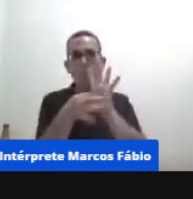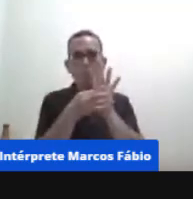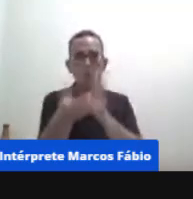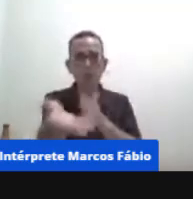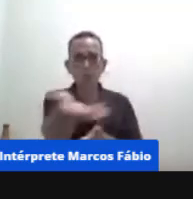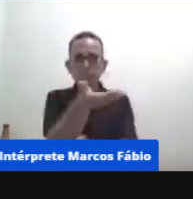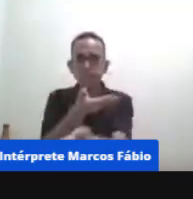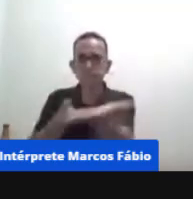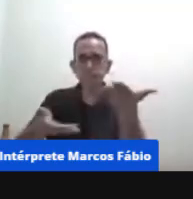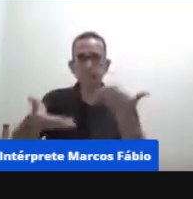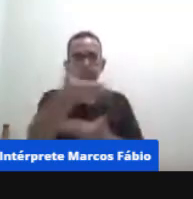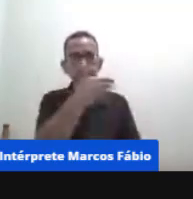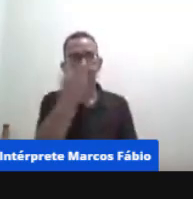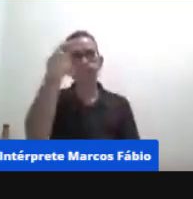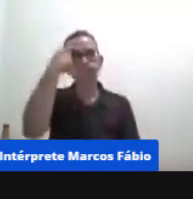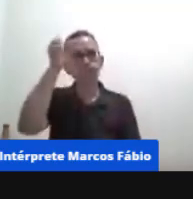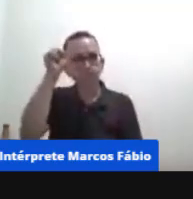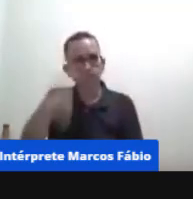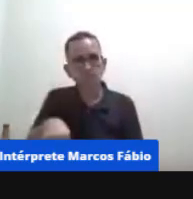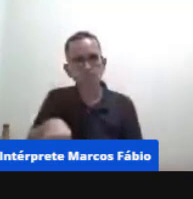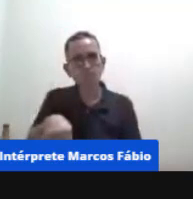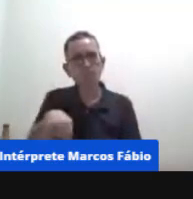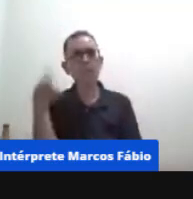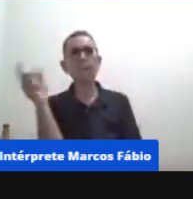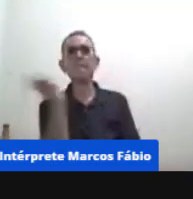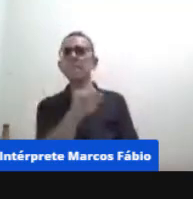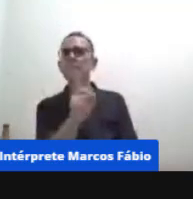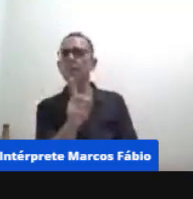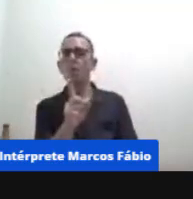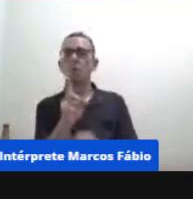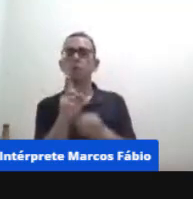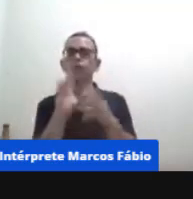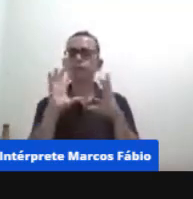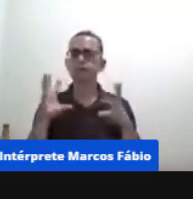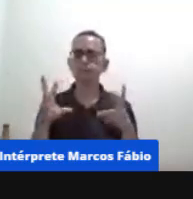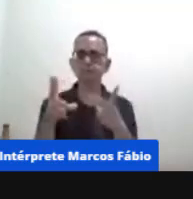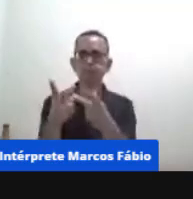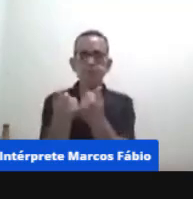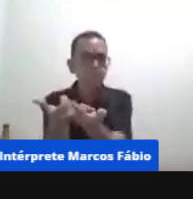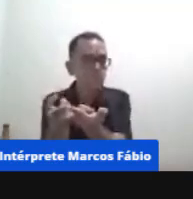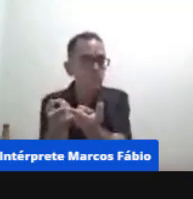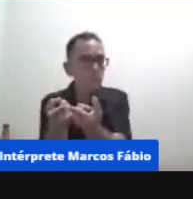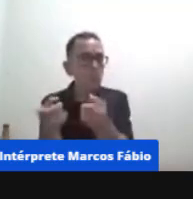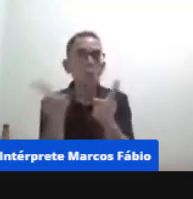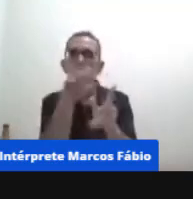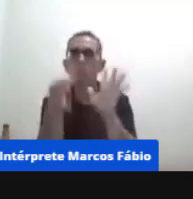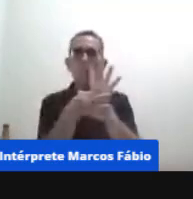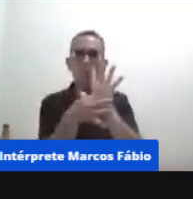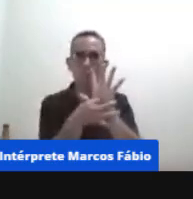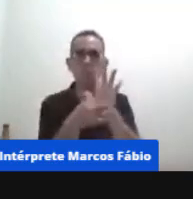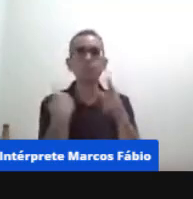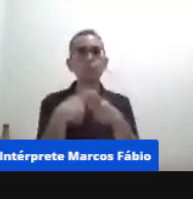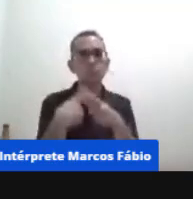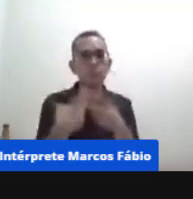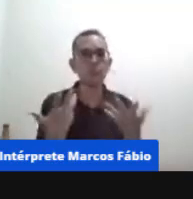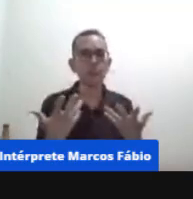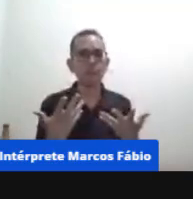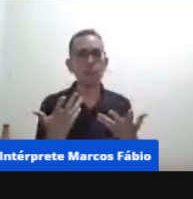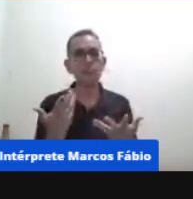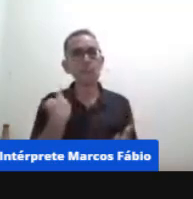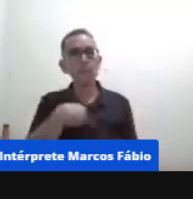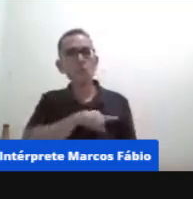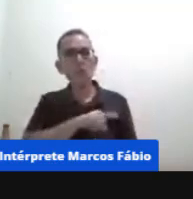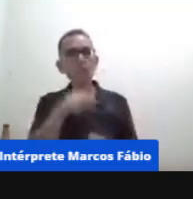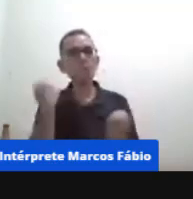intervenções assertivas para ela. E não deixando de contemplar aquilo que está proposto. Até porque a gente